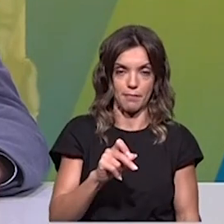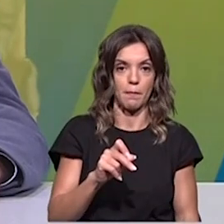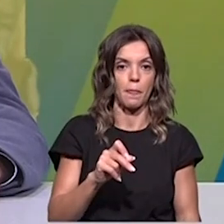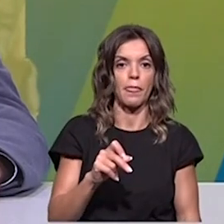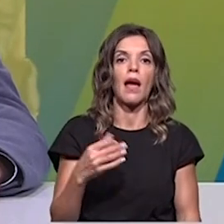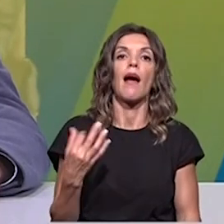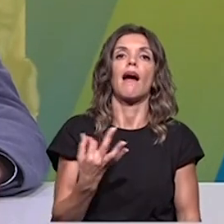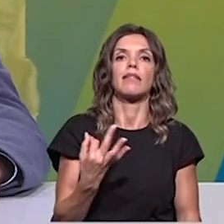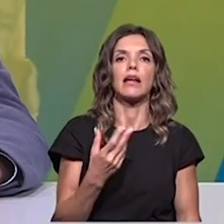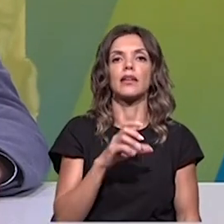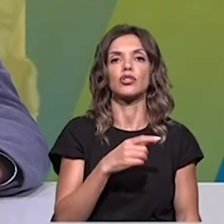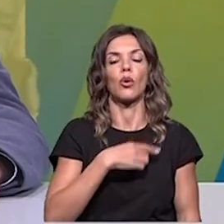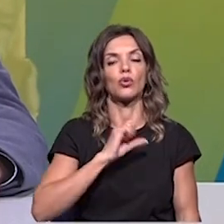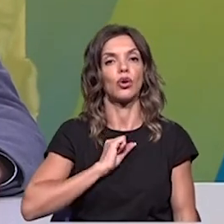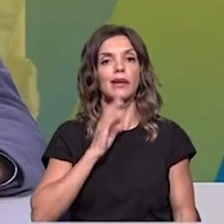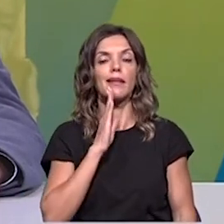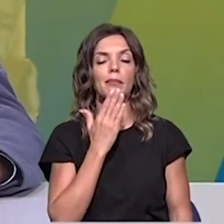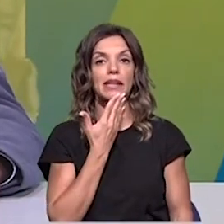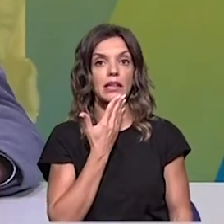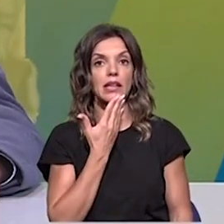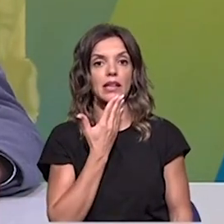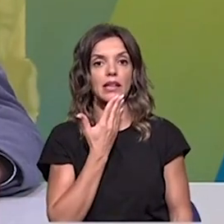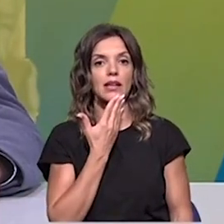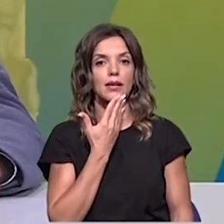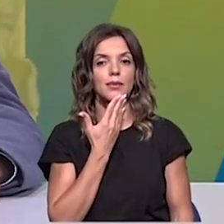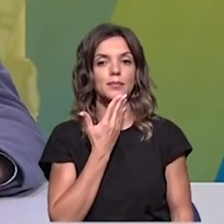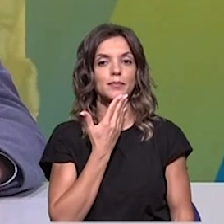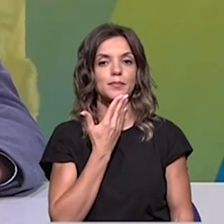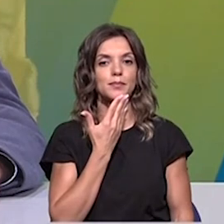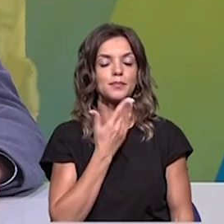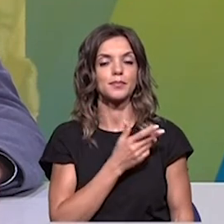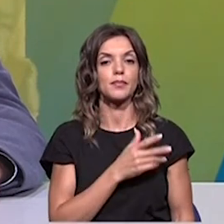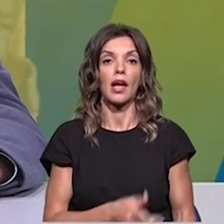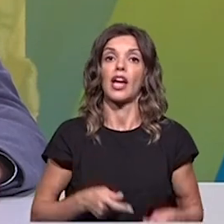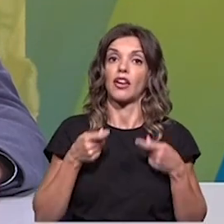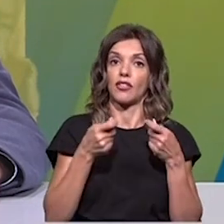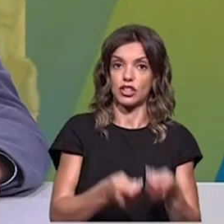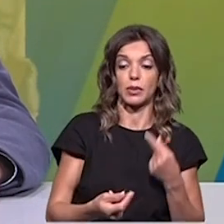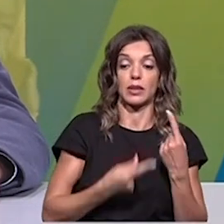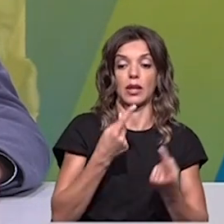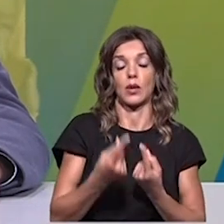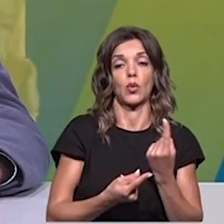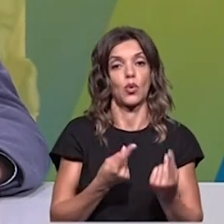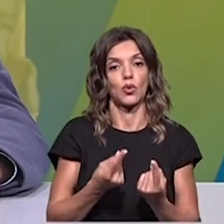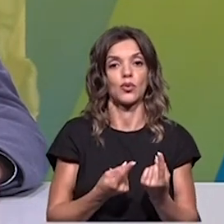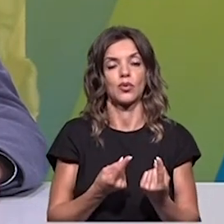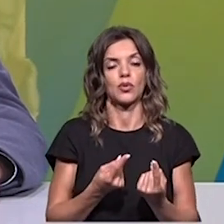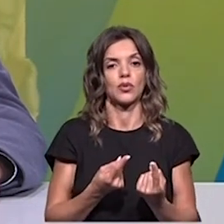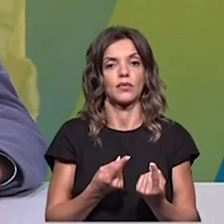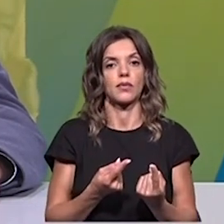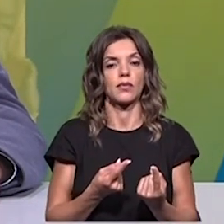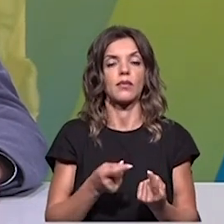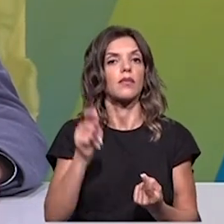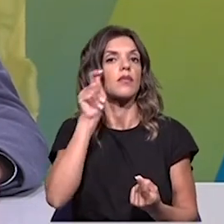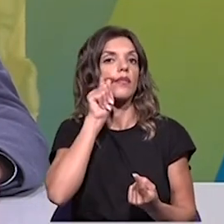É verdade que a nossa região depende praticamente Existe algum investimento existe algumas empresas formas depende praticamente do